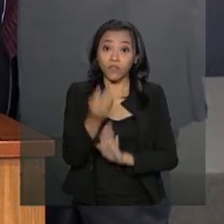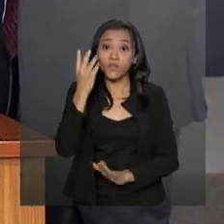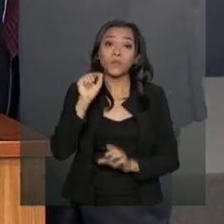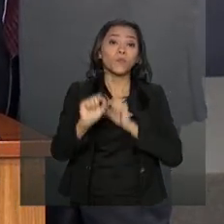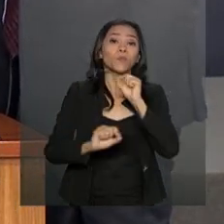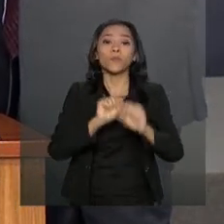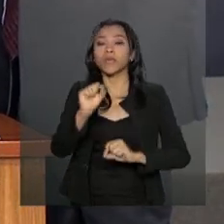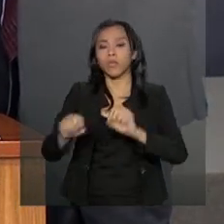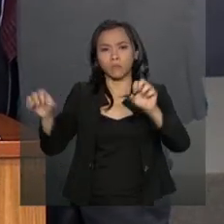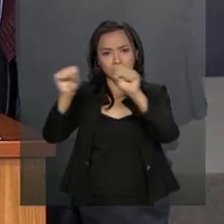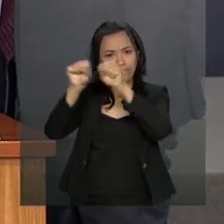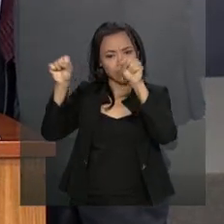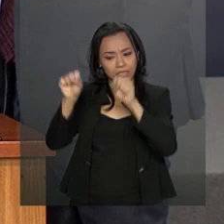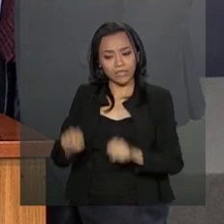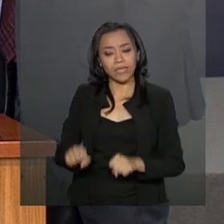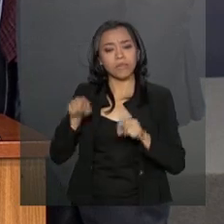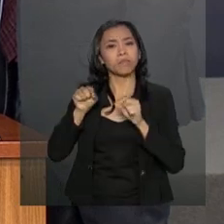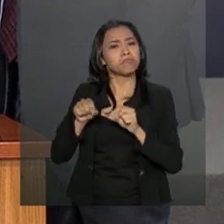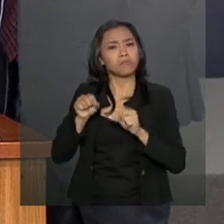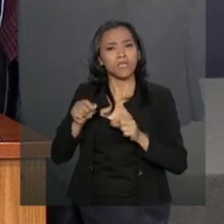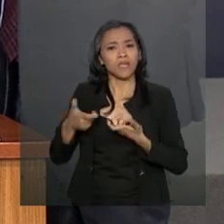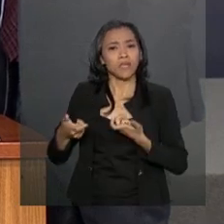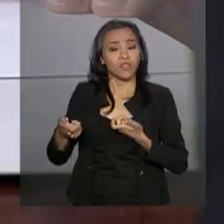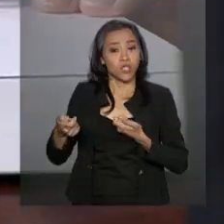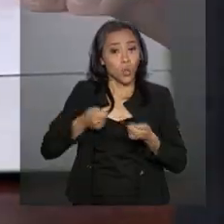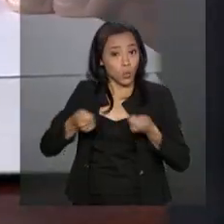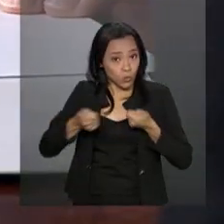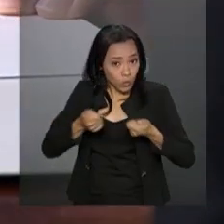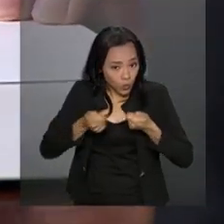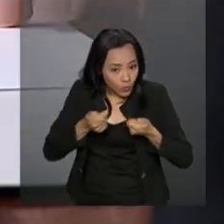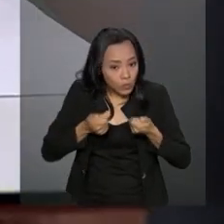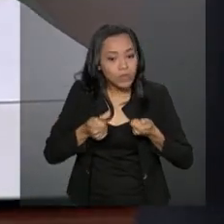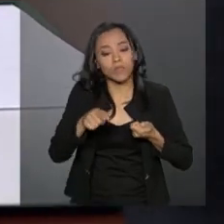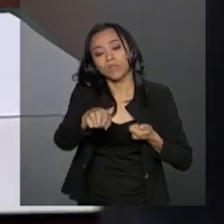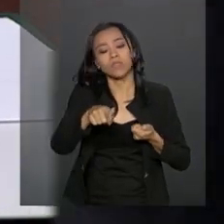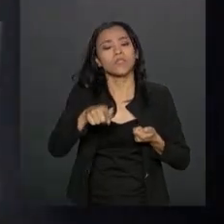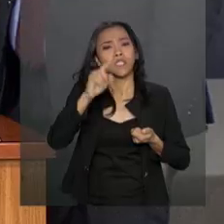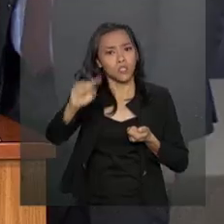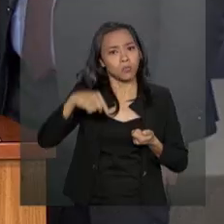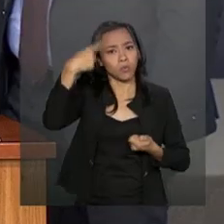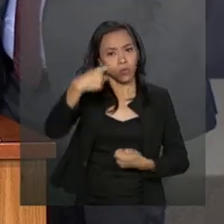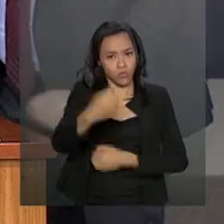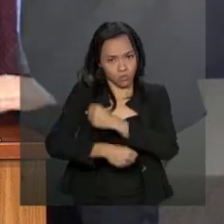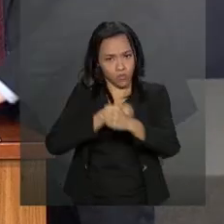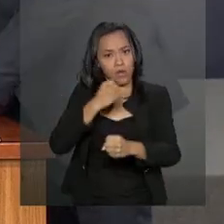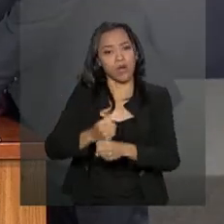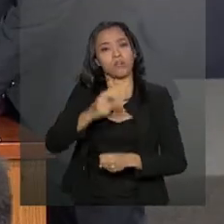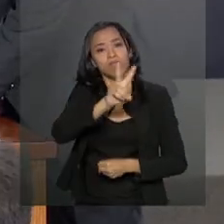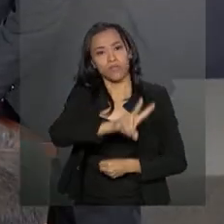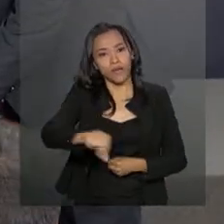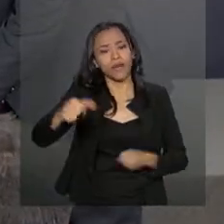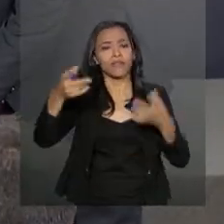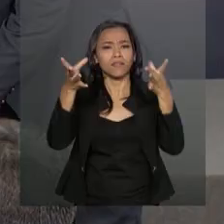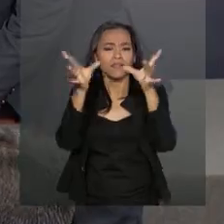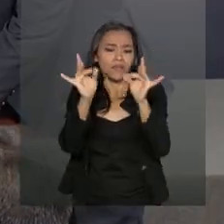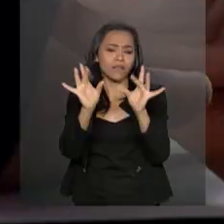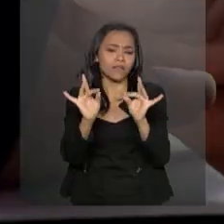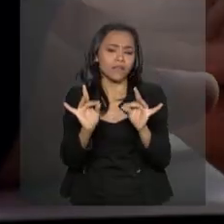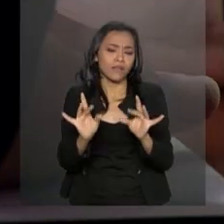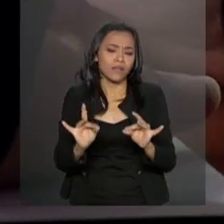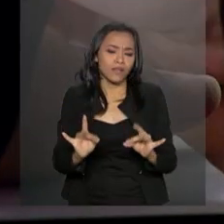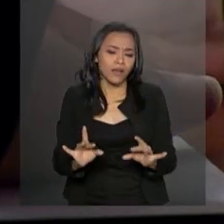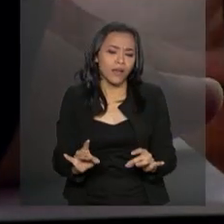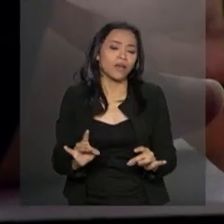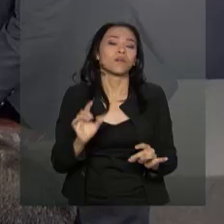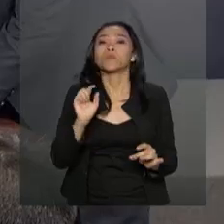Integrado de Controle de Vetores do Mosquito Aedes aegypti, que a partir do ano que vem vai poder detalhar em tempo real